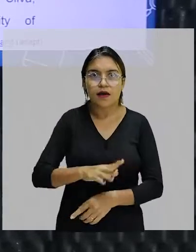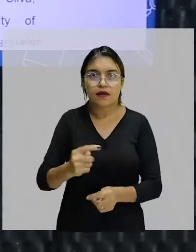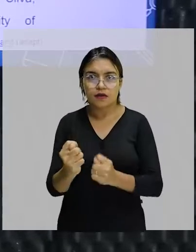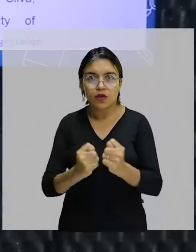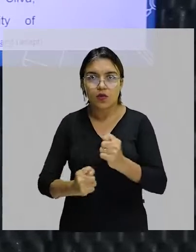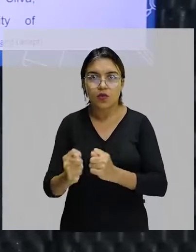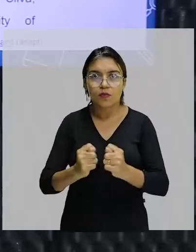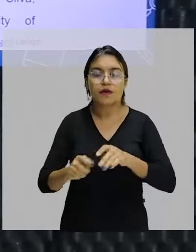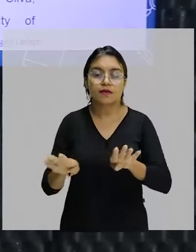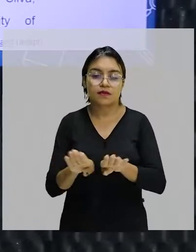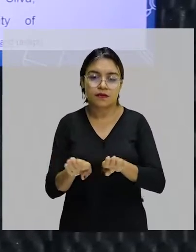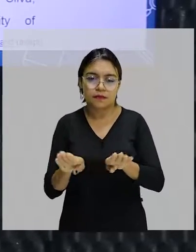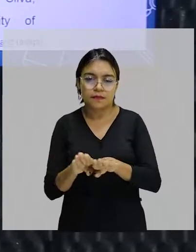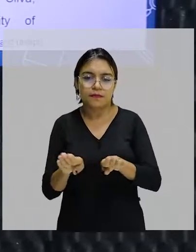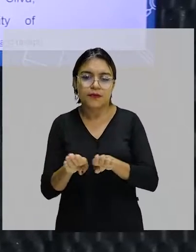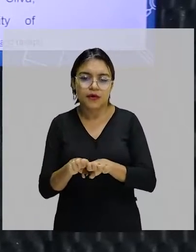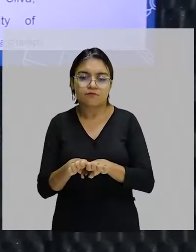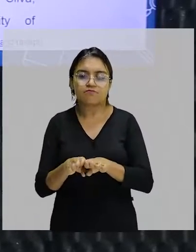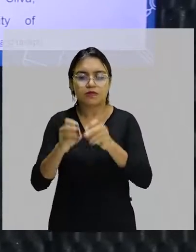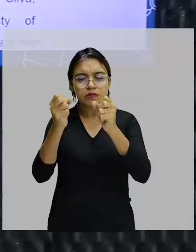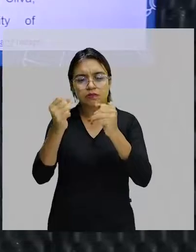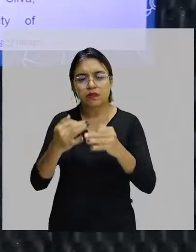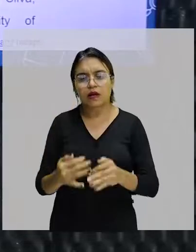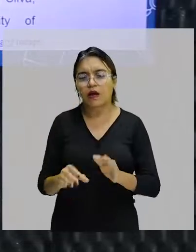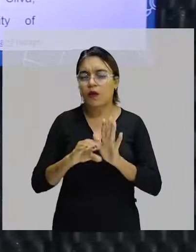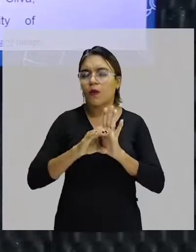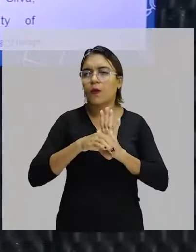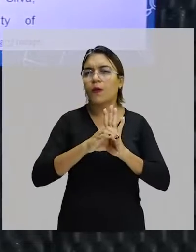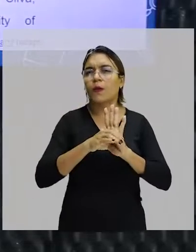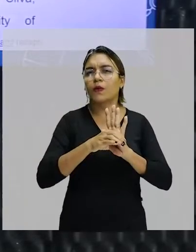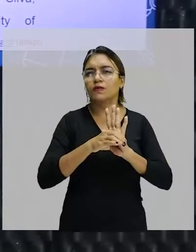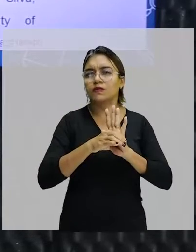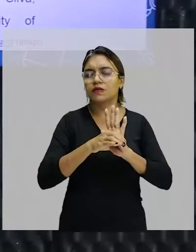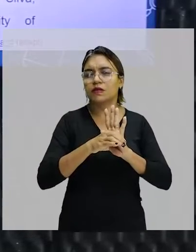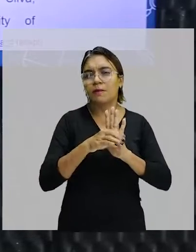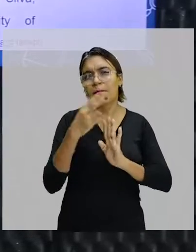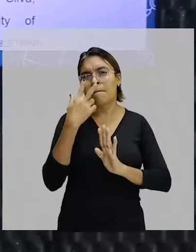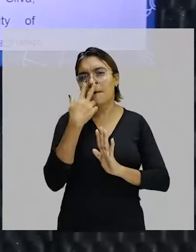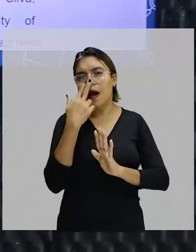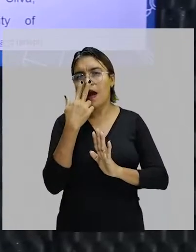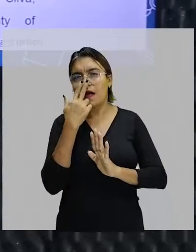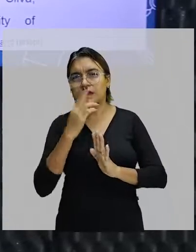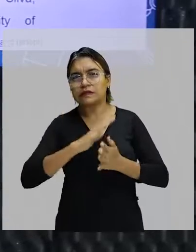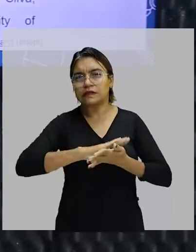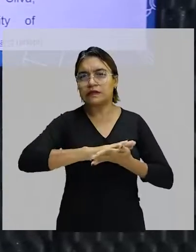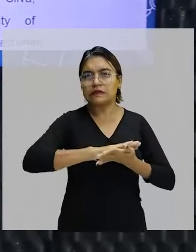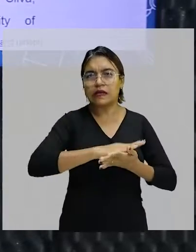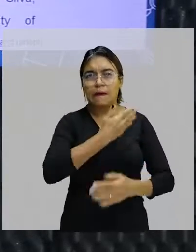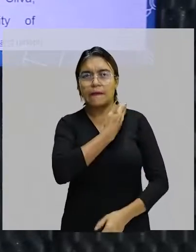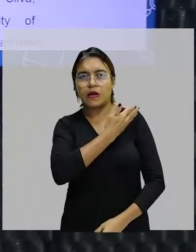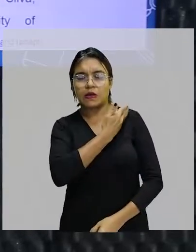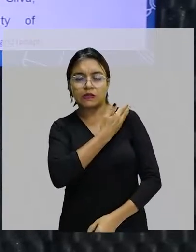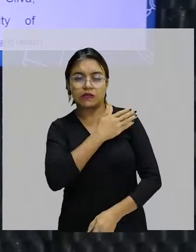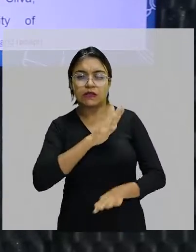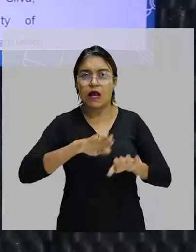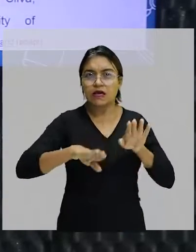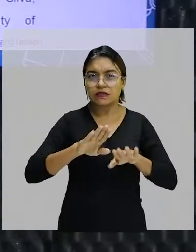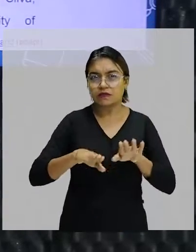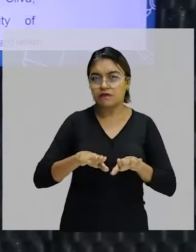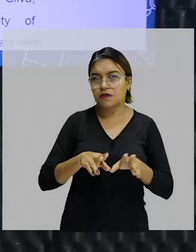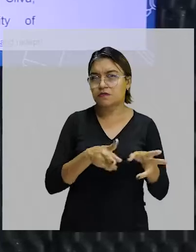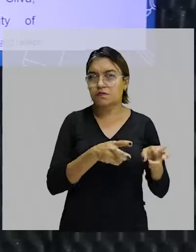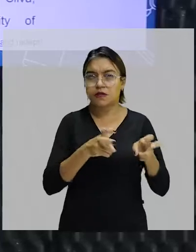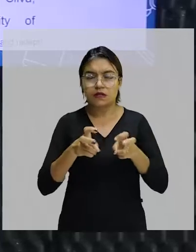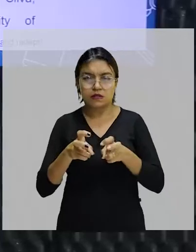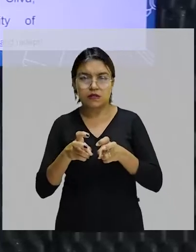e também para desmistificar esse conceito de preconceito, ou um conceito preconceituoso que se constrói